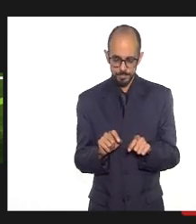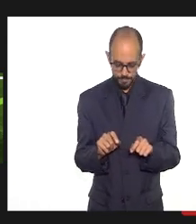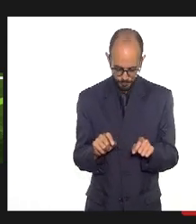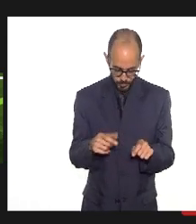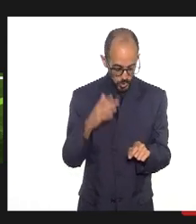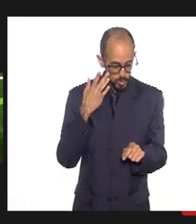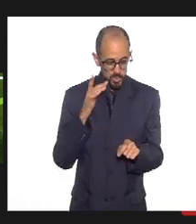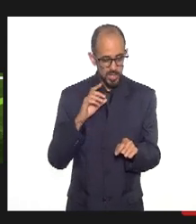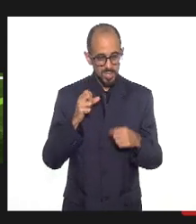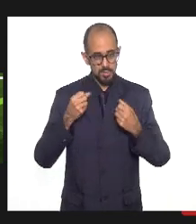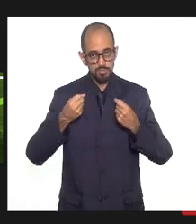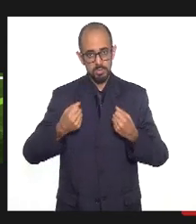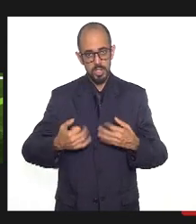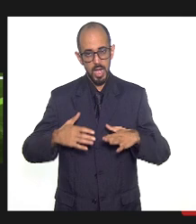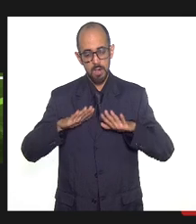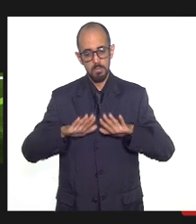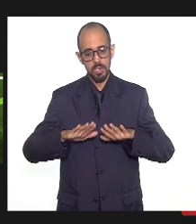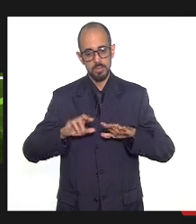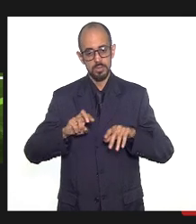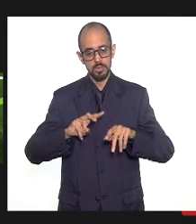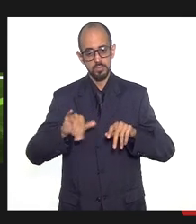bem dizer, mas assim,